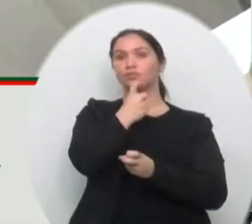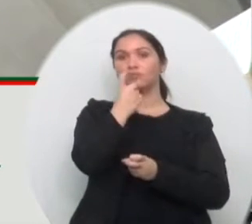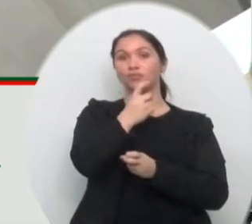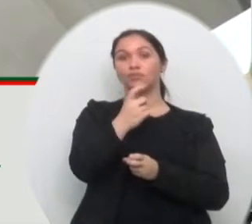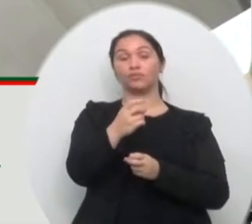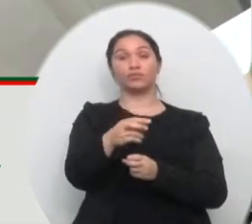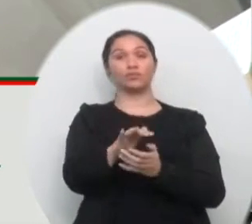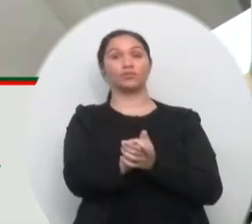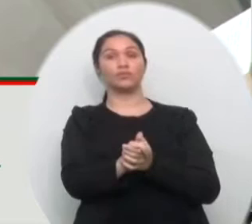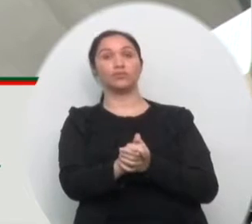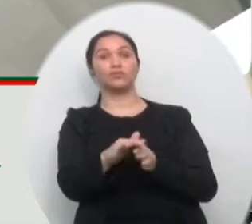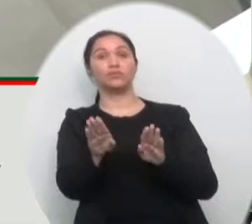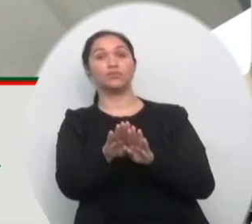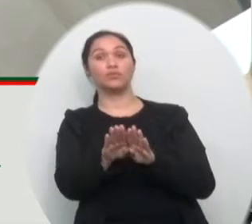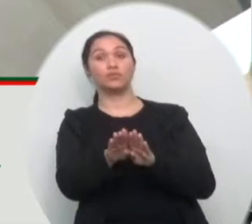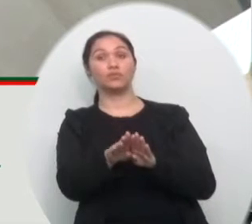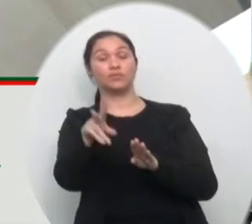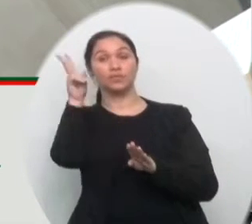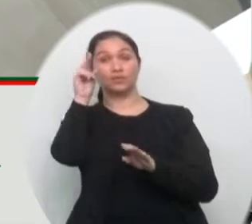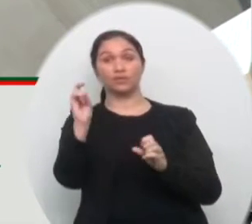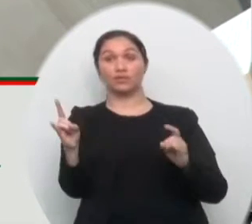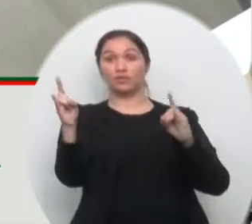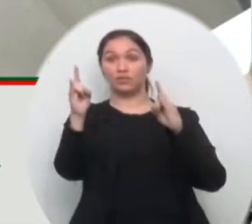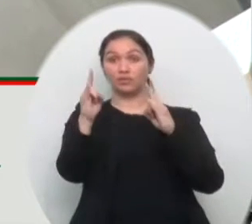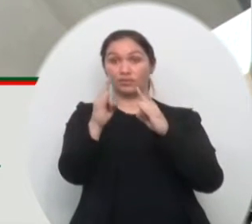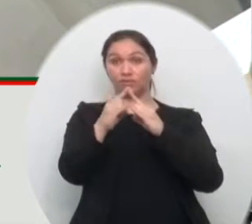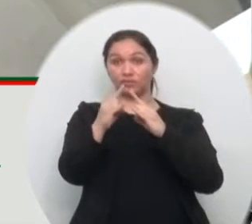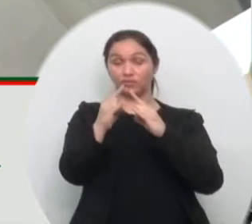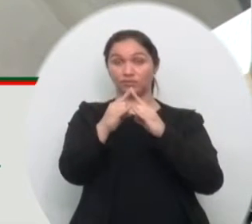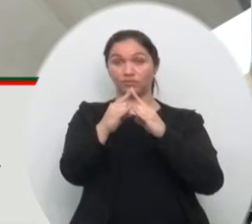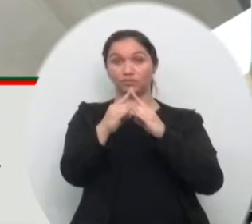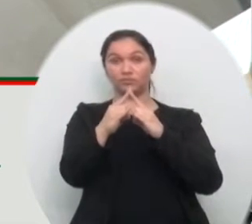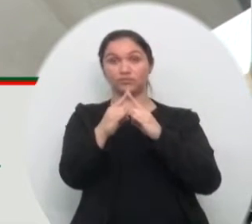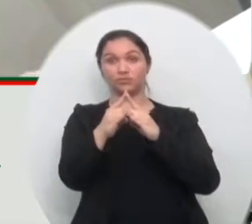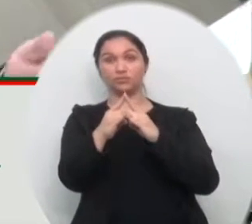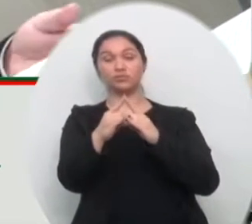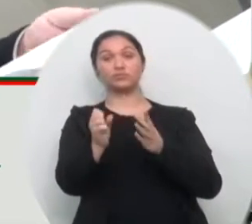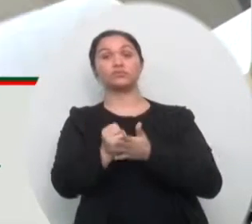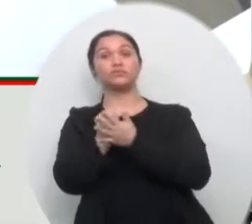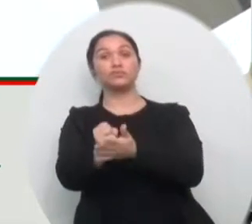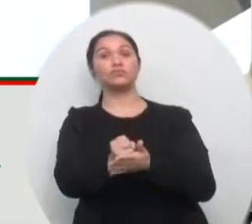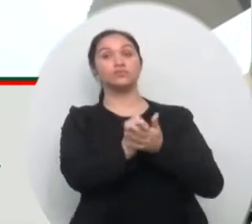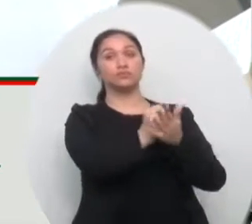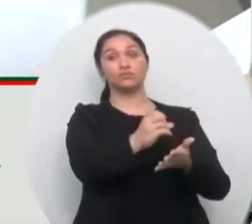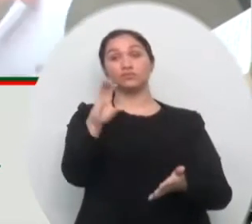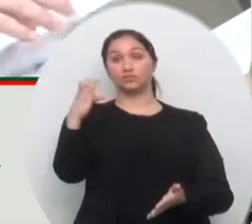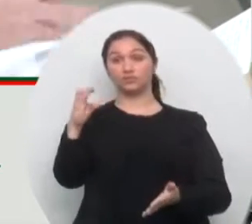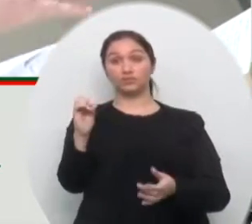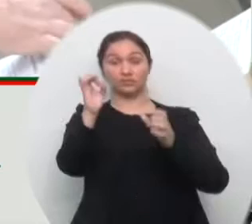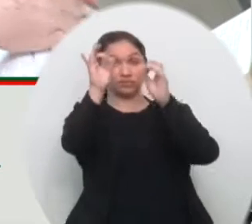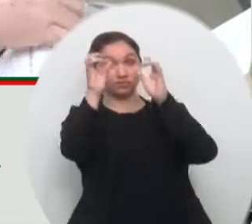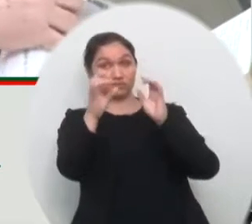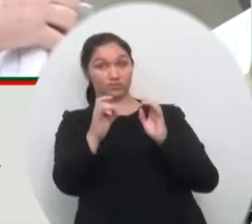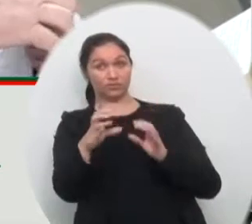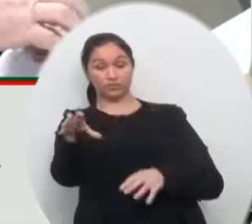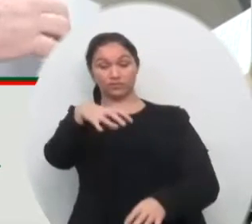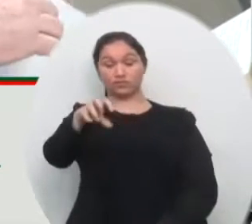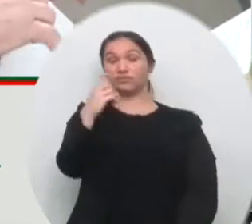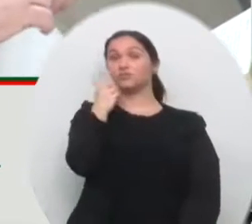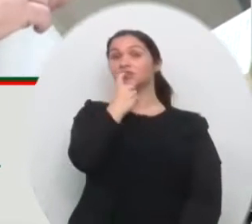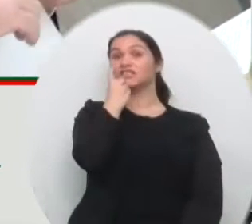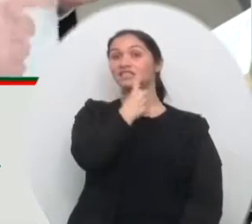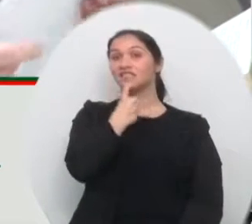tenham contribuído para o progresso da ciência na área da saúde, especialmente na odontologia.